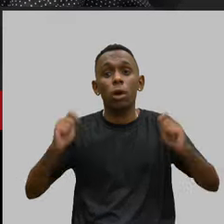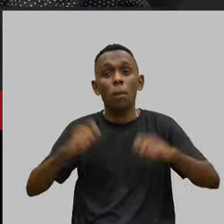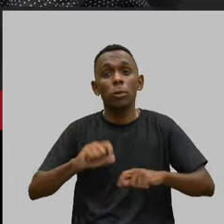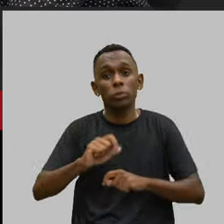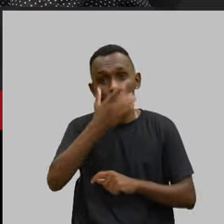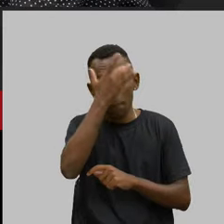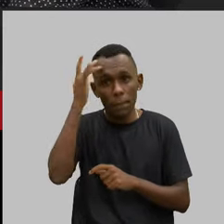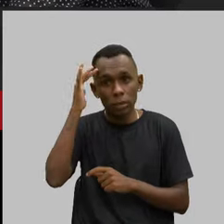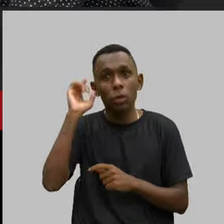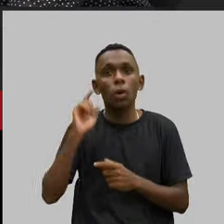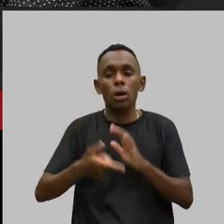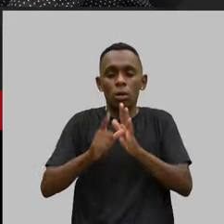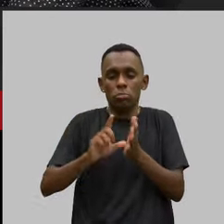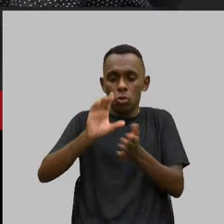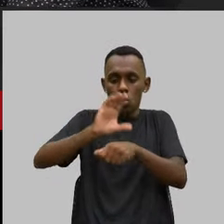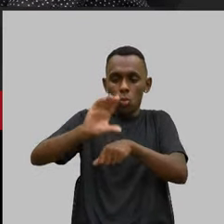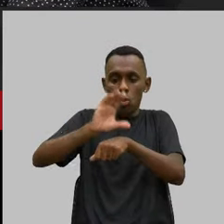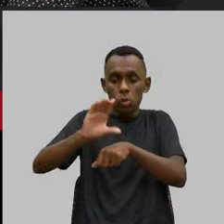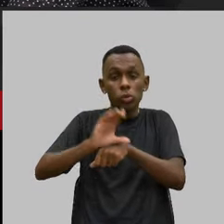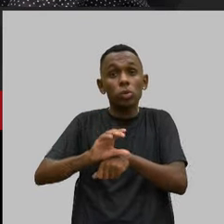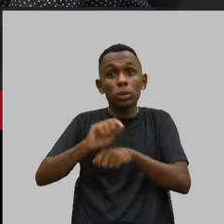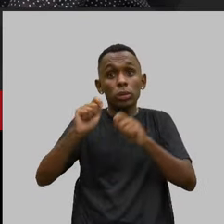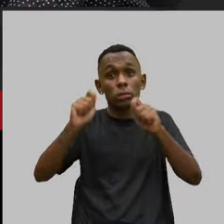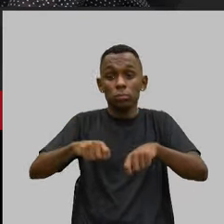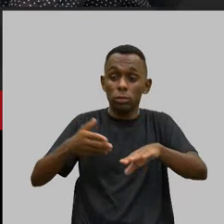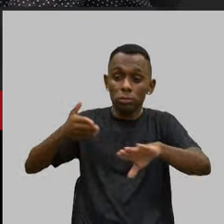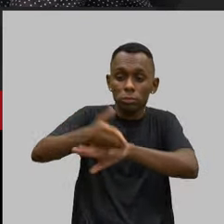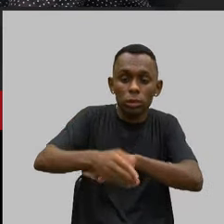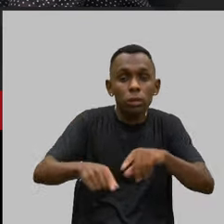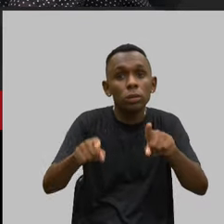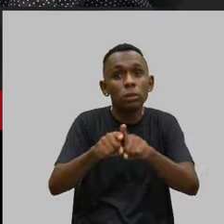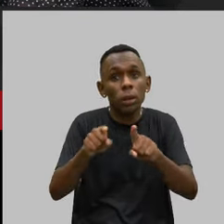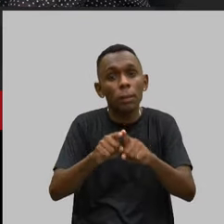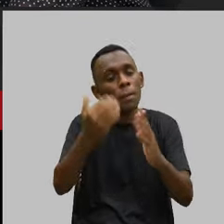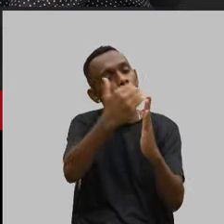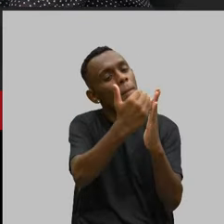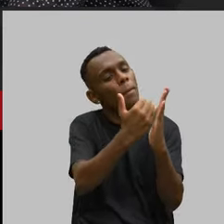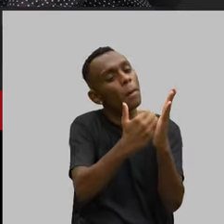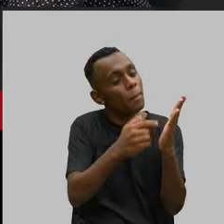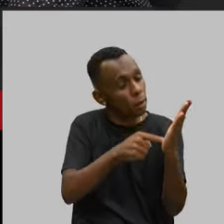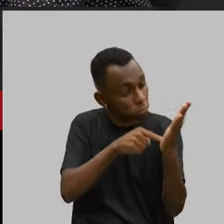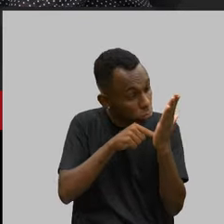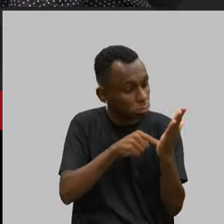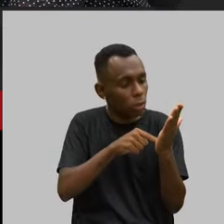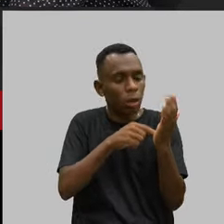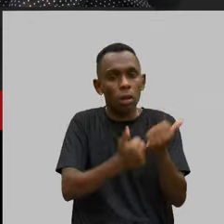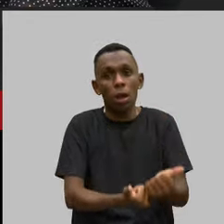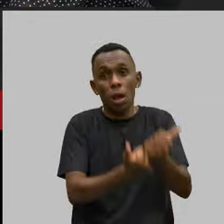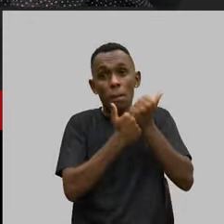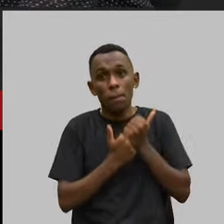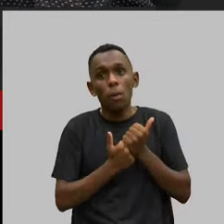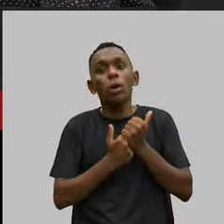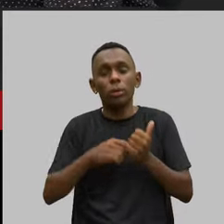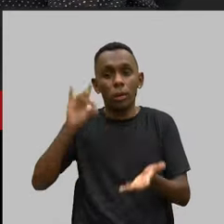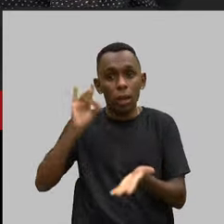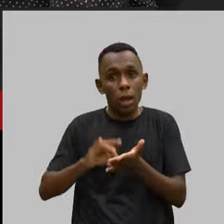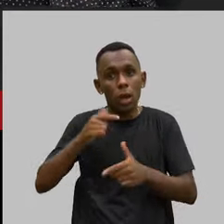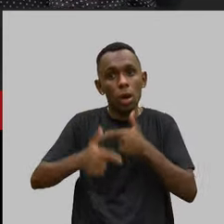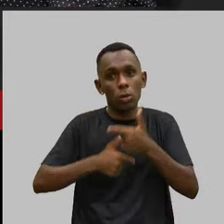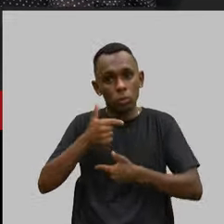pessoa tenha feito o curso e ela acesse ali já scripts que auxiliam ela a de fato colocar em prática